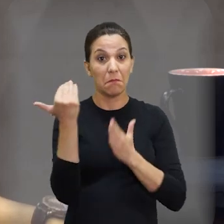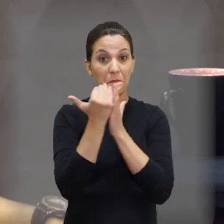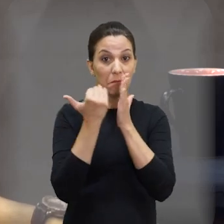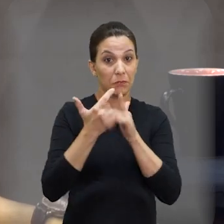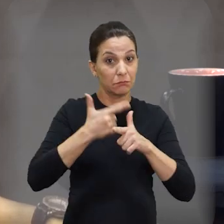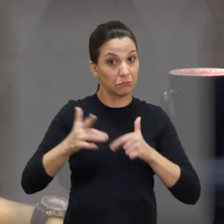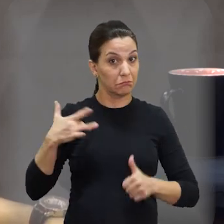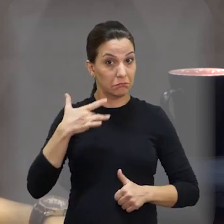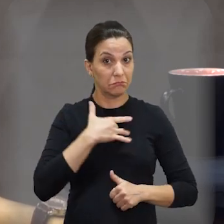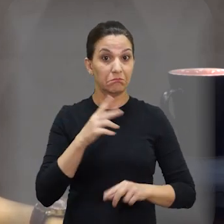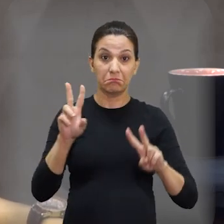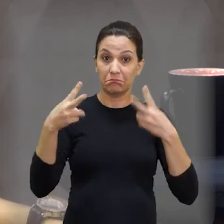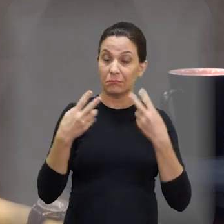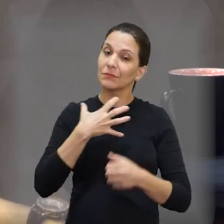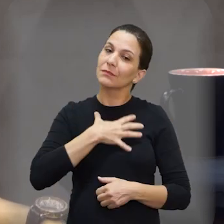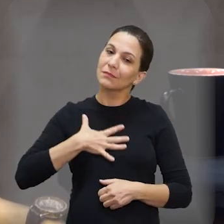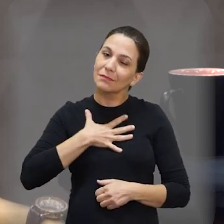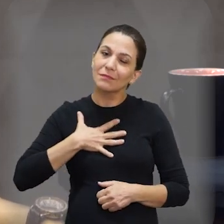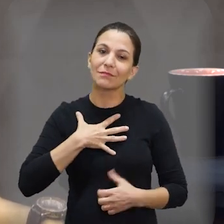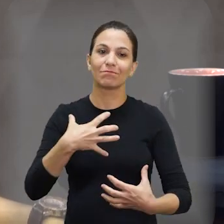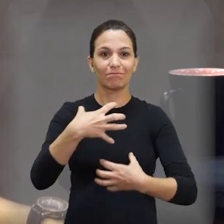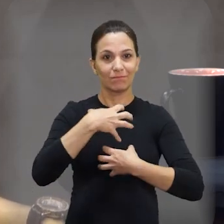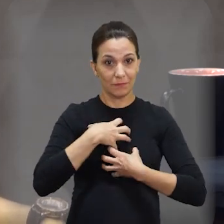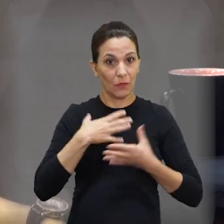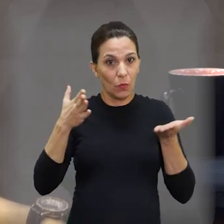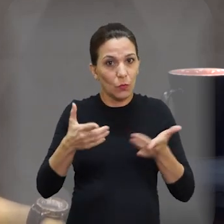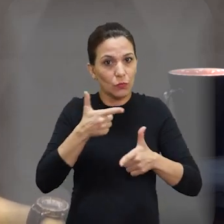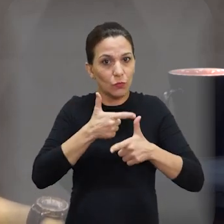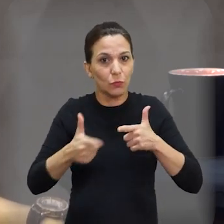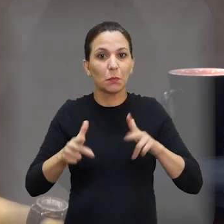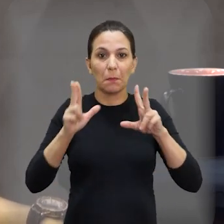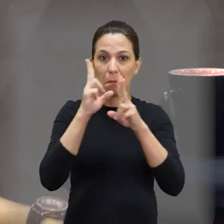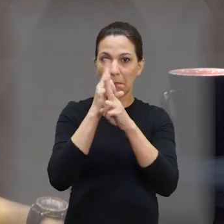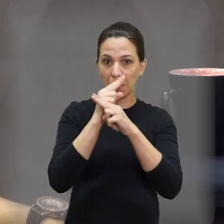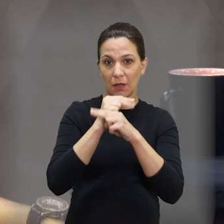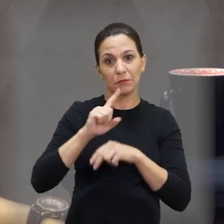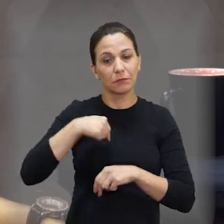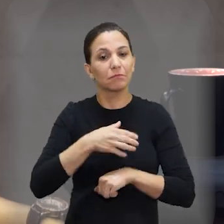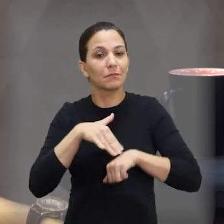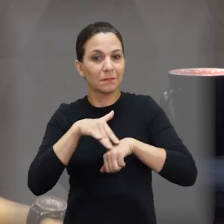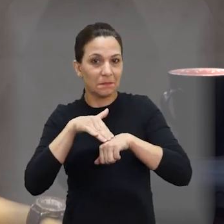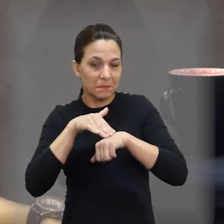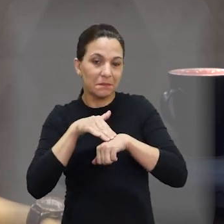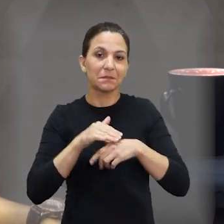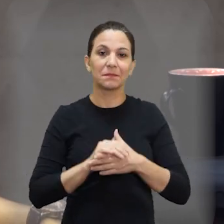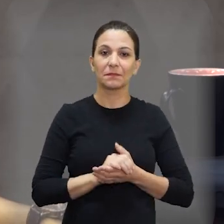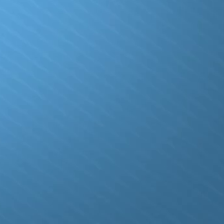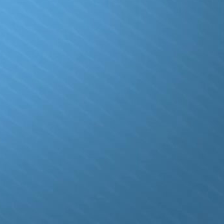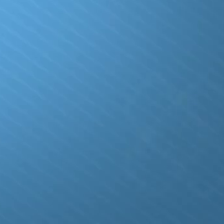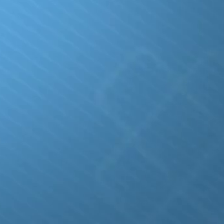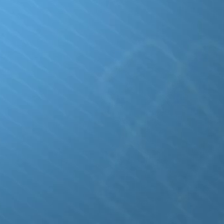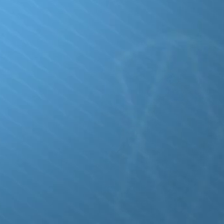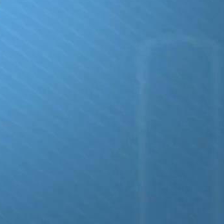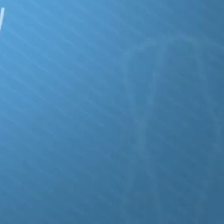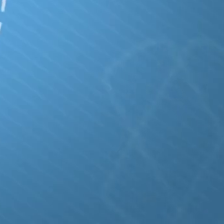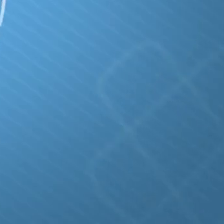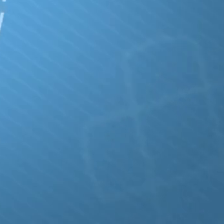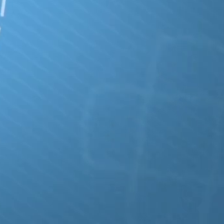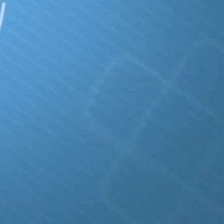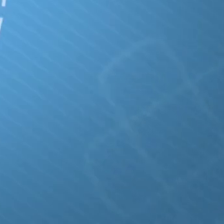Olá, seja bem-vindo a mais um Saúde em Pauta. No programa de hoje, nós vamos falar sobre os benefícios do Pilates.